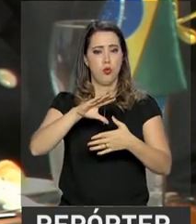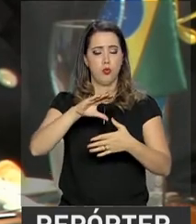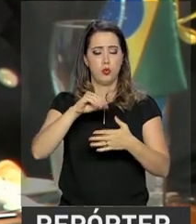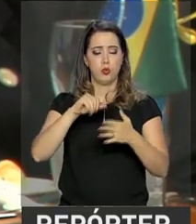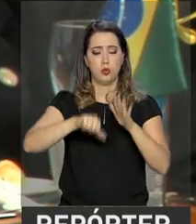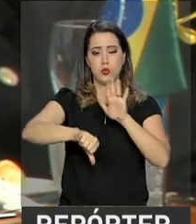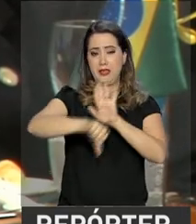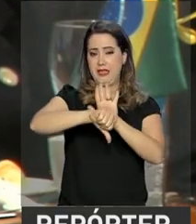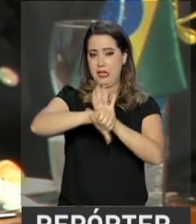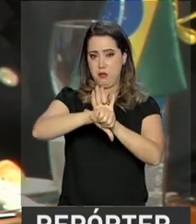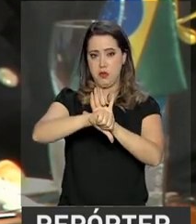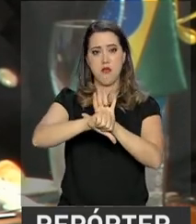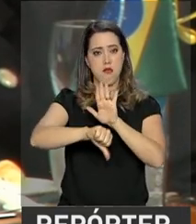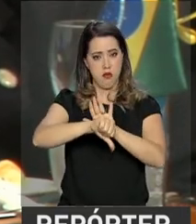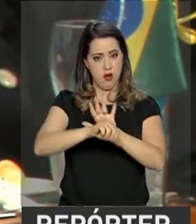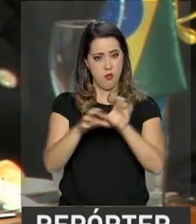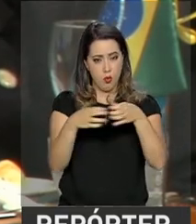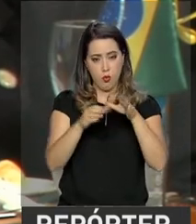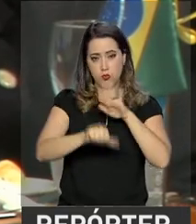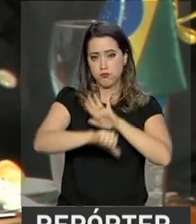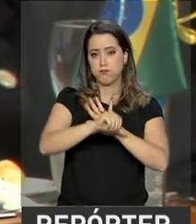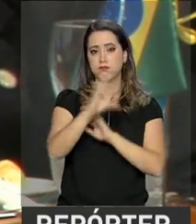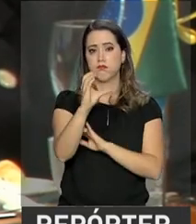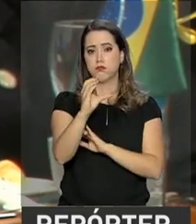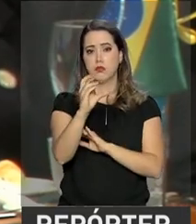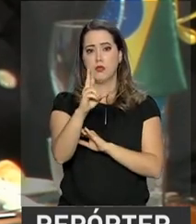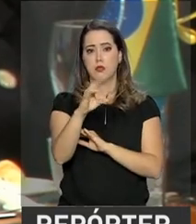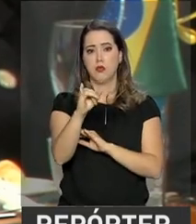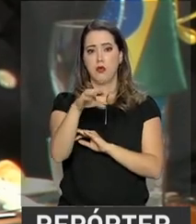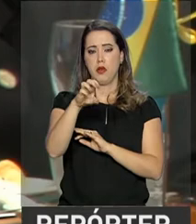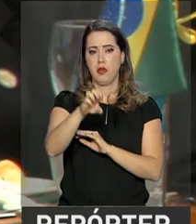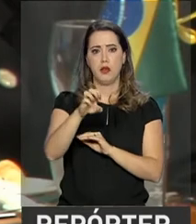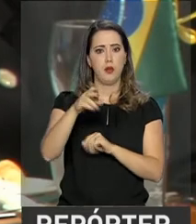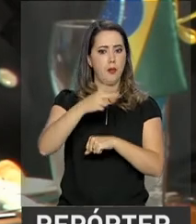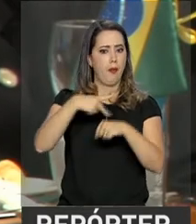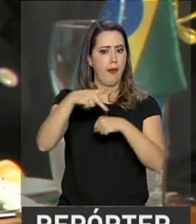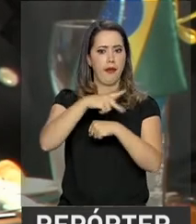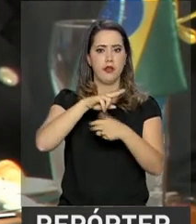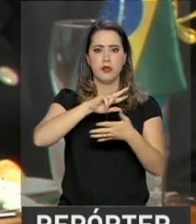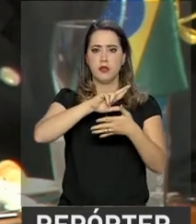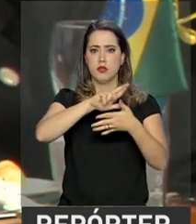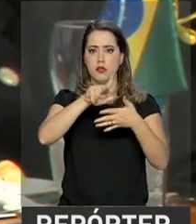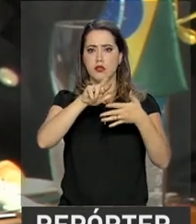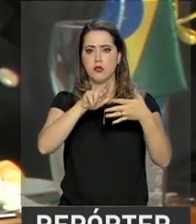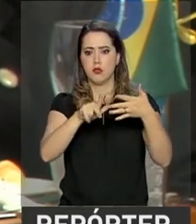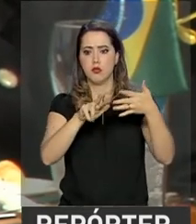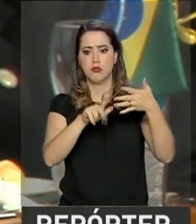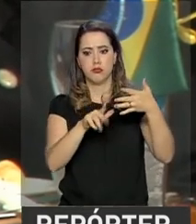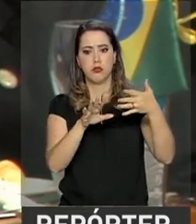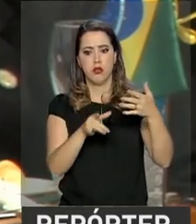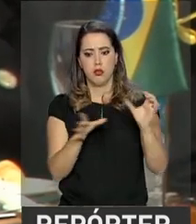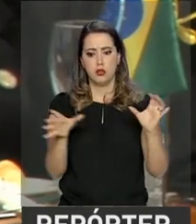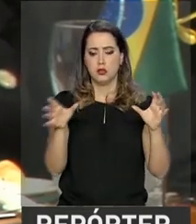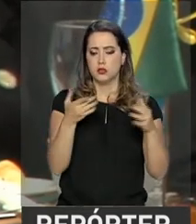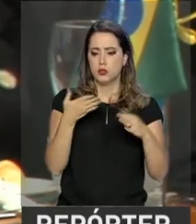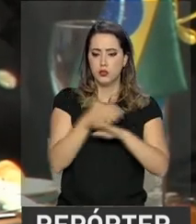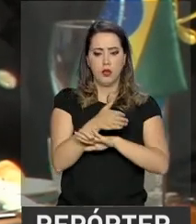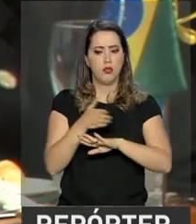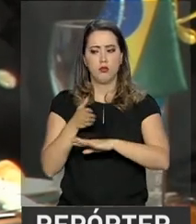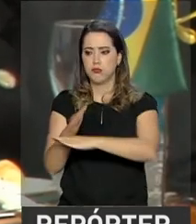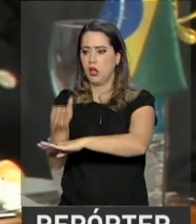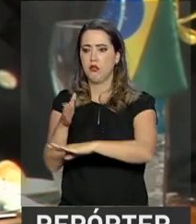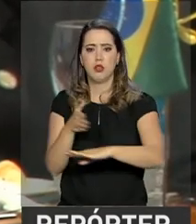nacional ele é transnacional ele agride valores não apenas de um país mas de vários países